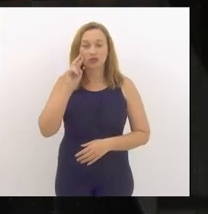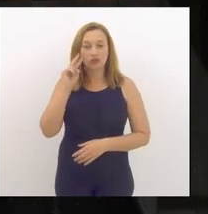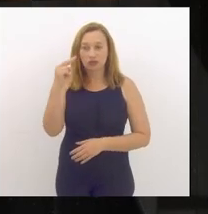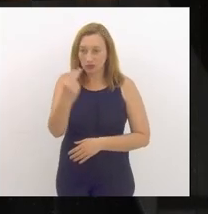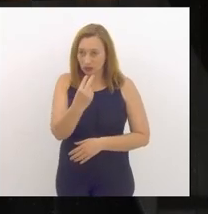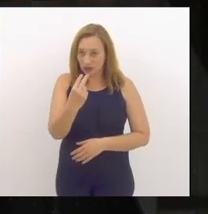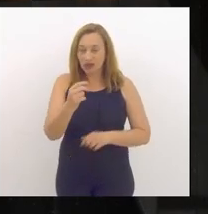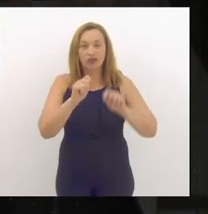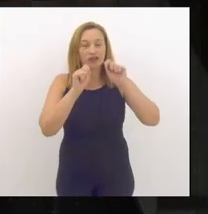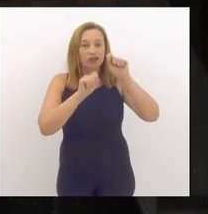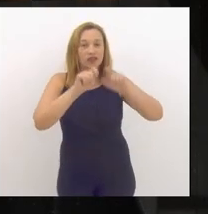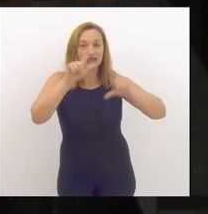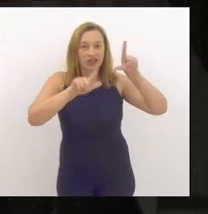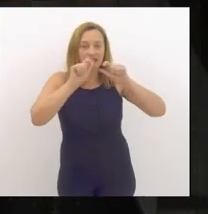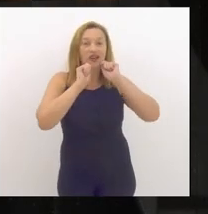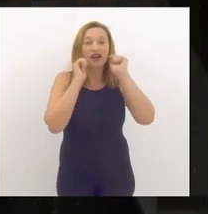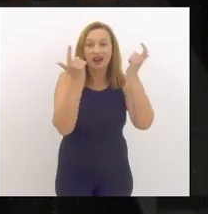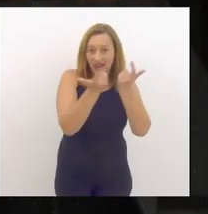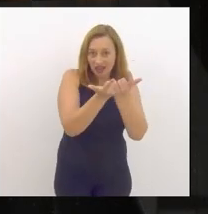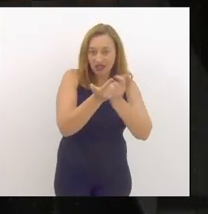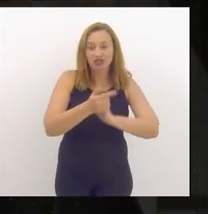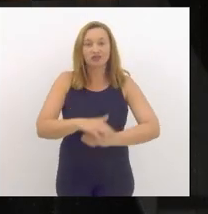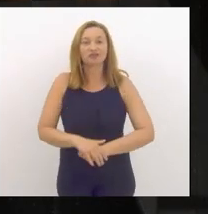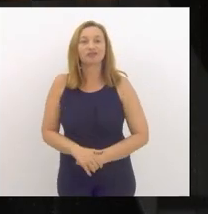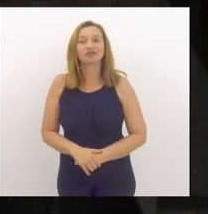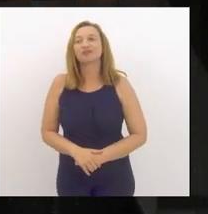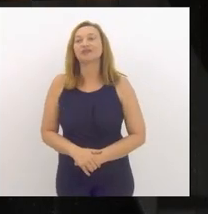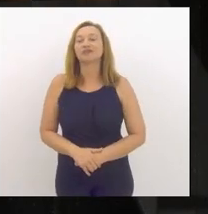telespectadores da TV Alerj,